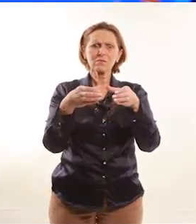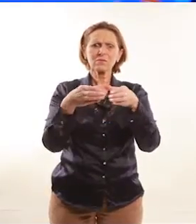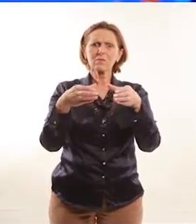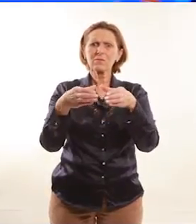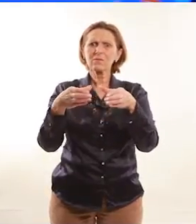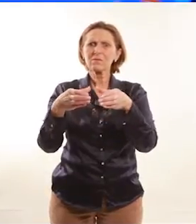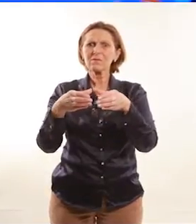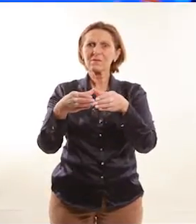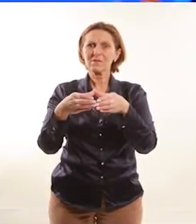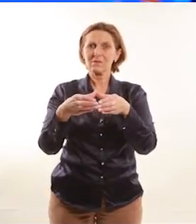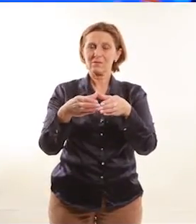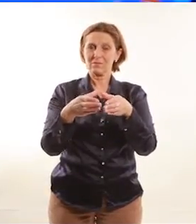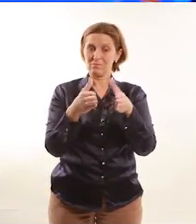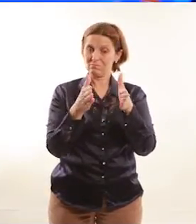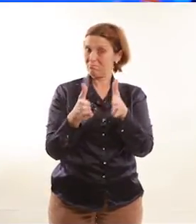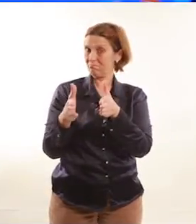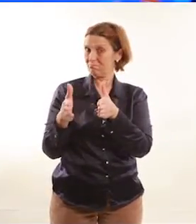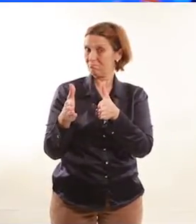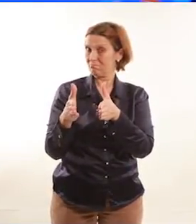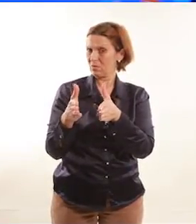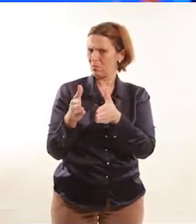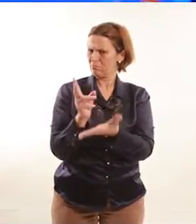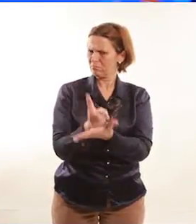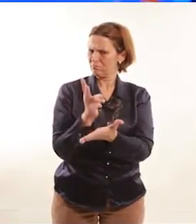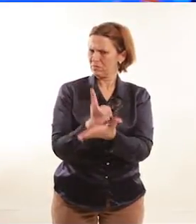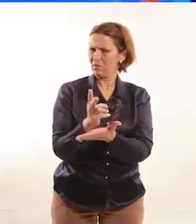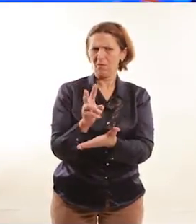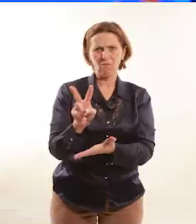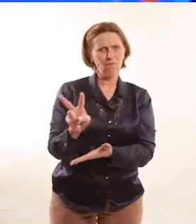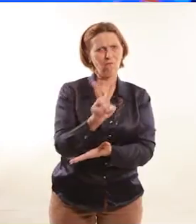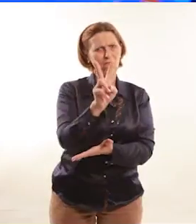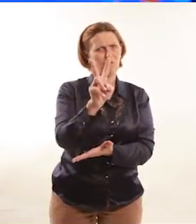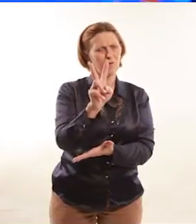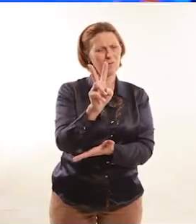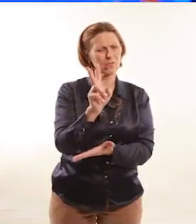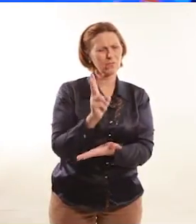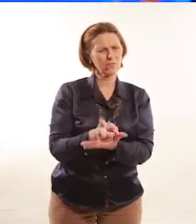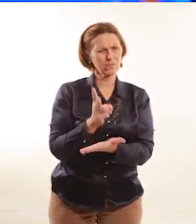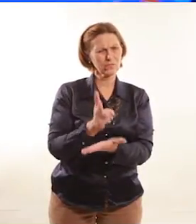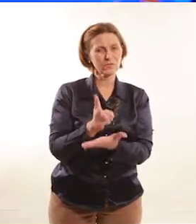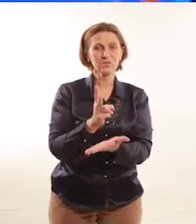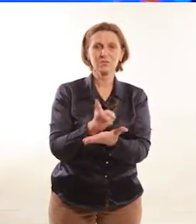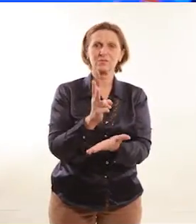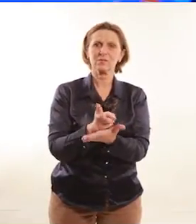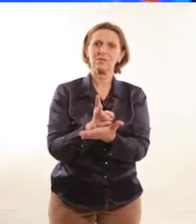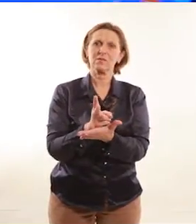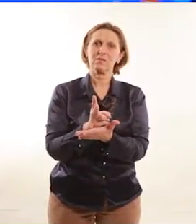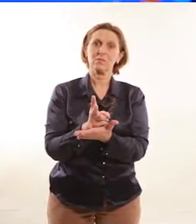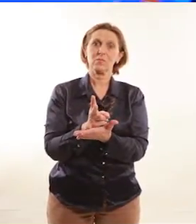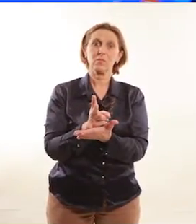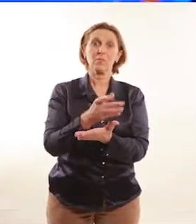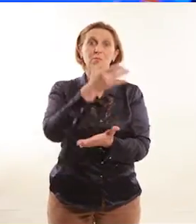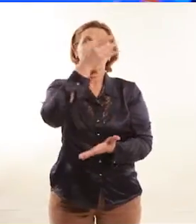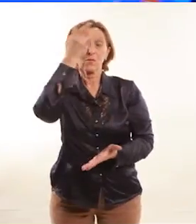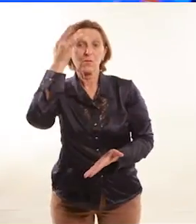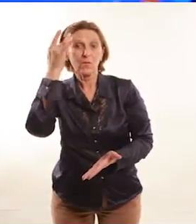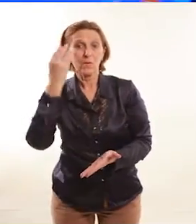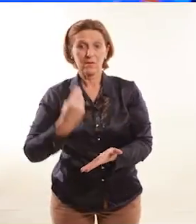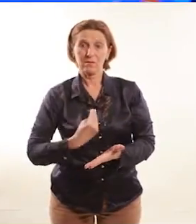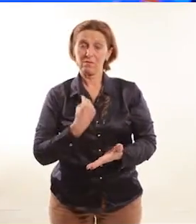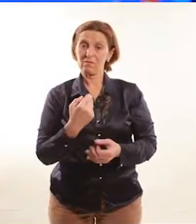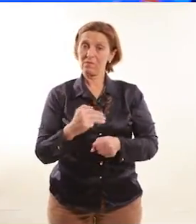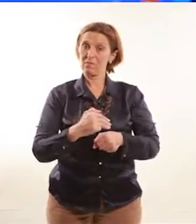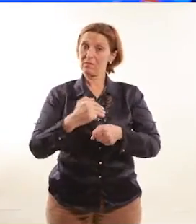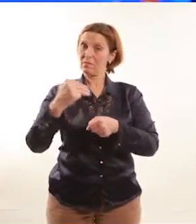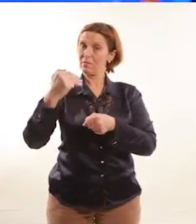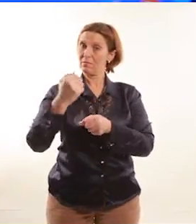recurso? Bom, o teto fixo, ele é calculado por um valor per capita, ou seja, é calculado um valor por habitante, ano,